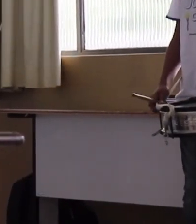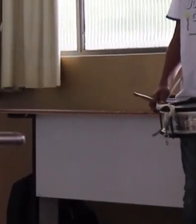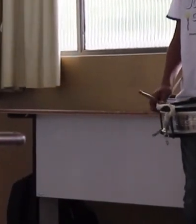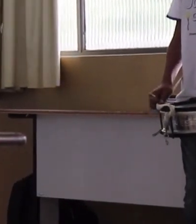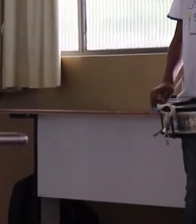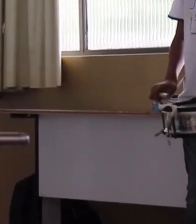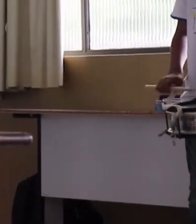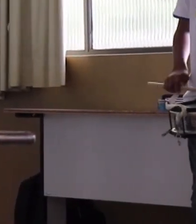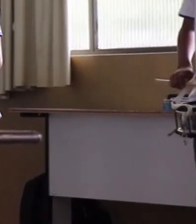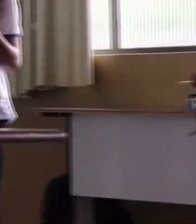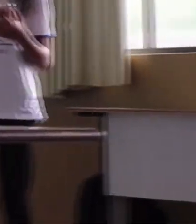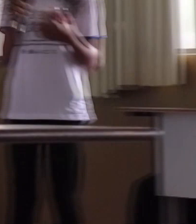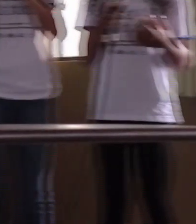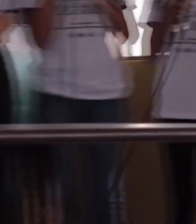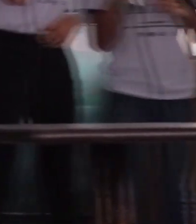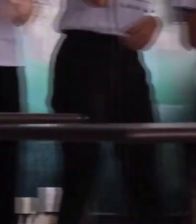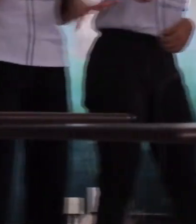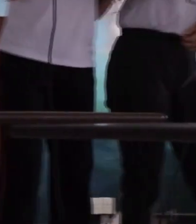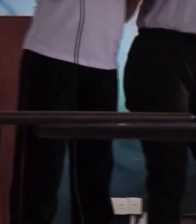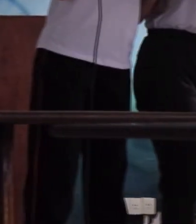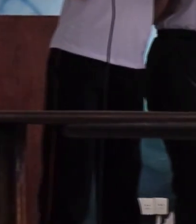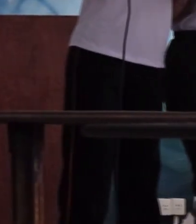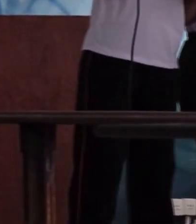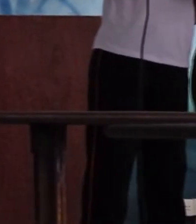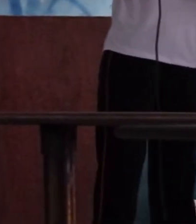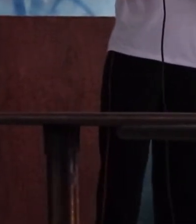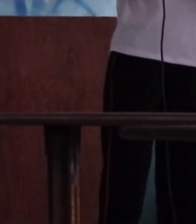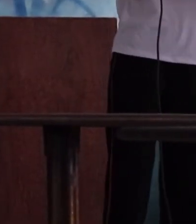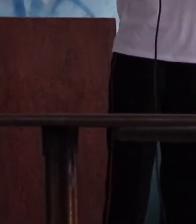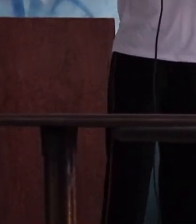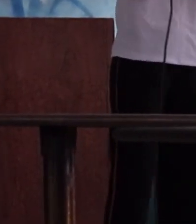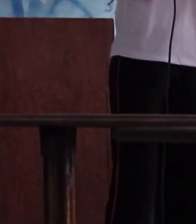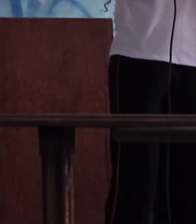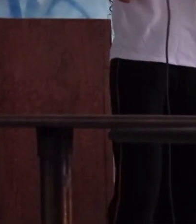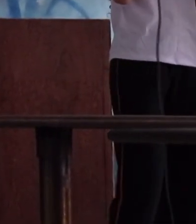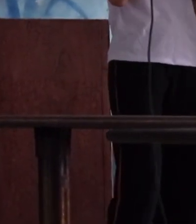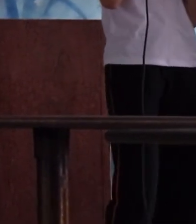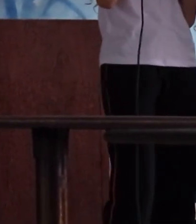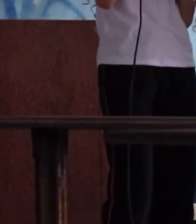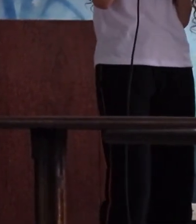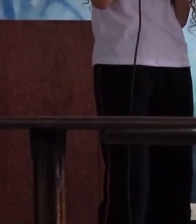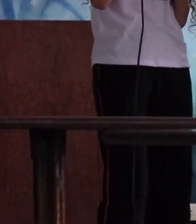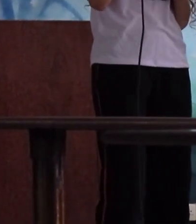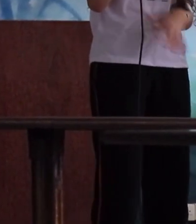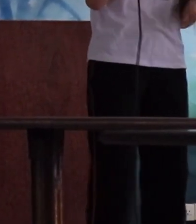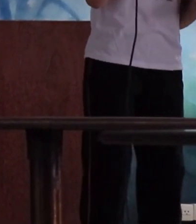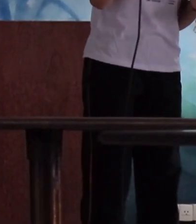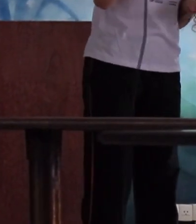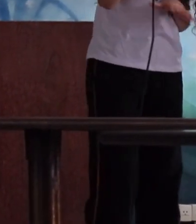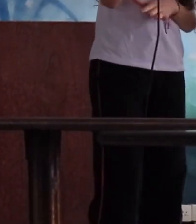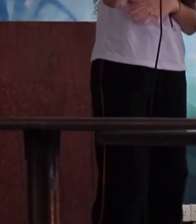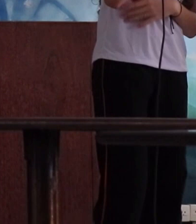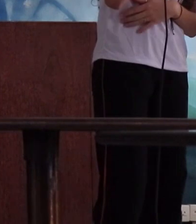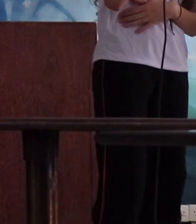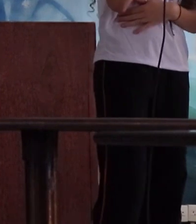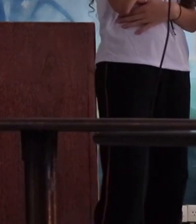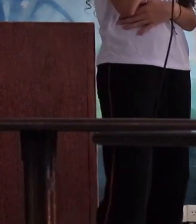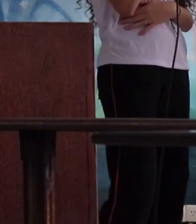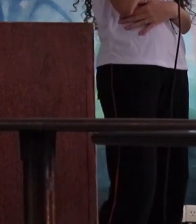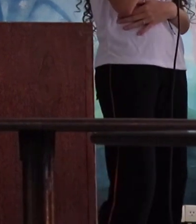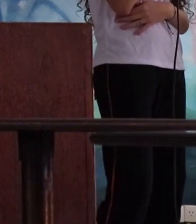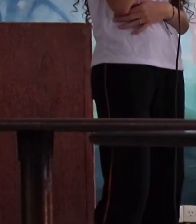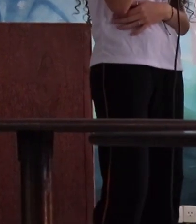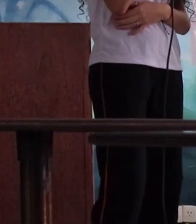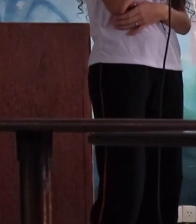cansei de tanta soluçar hey hey é o fim amo